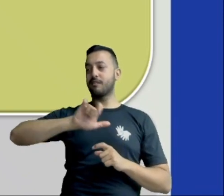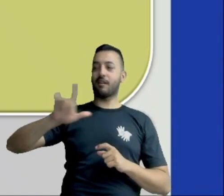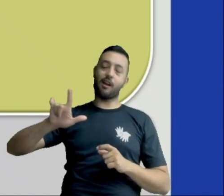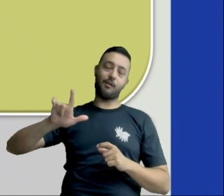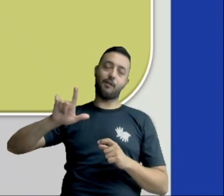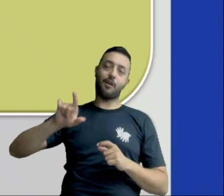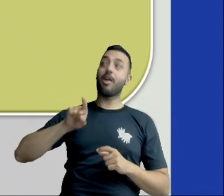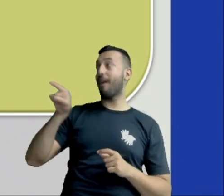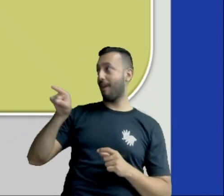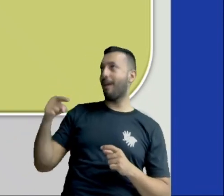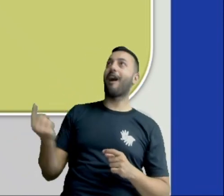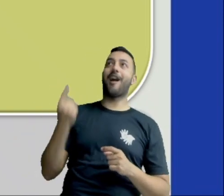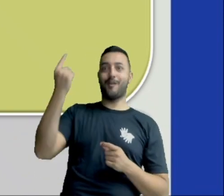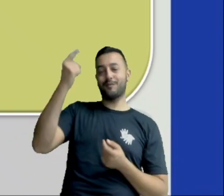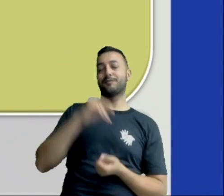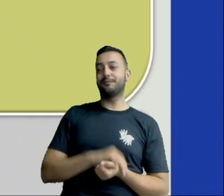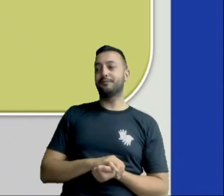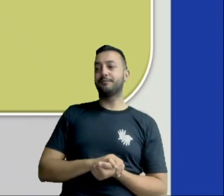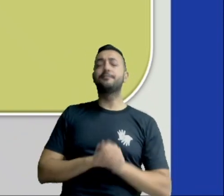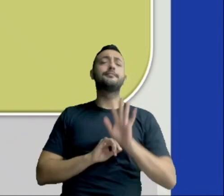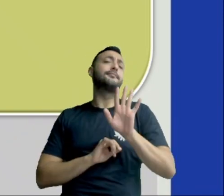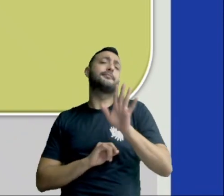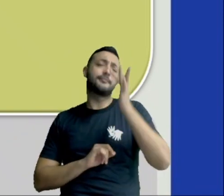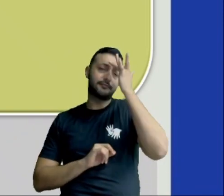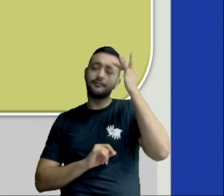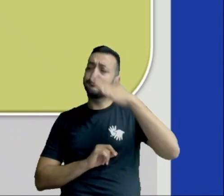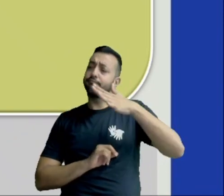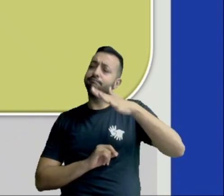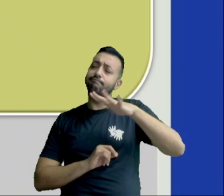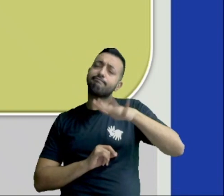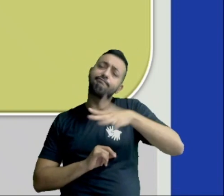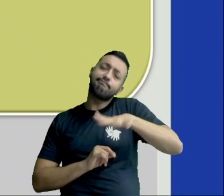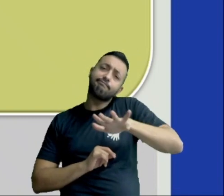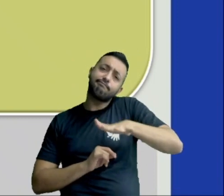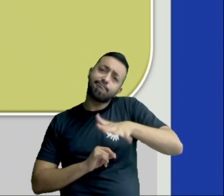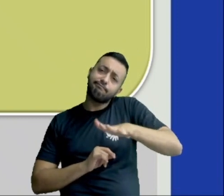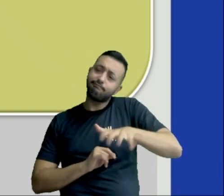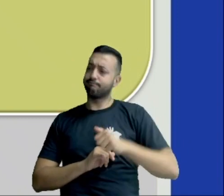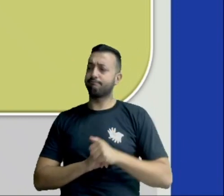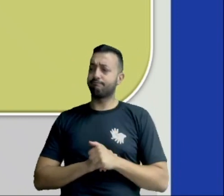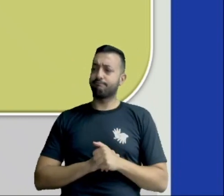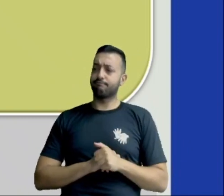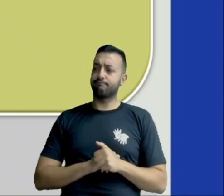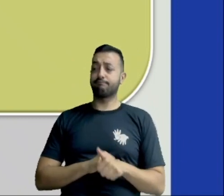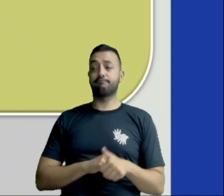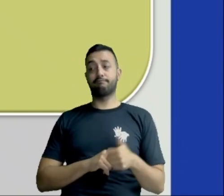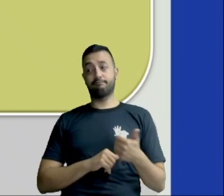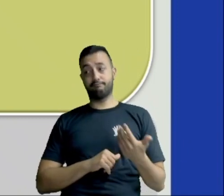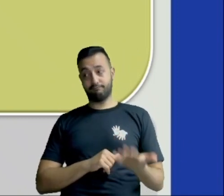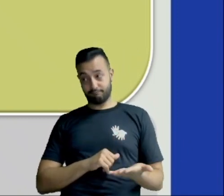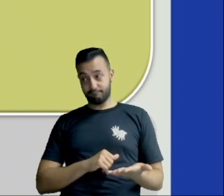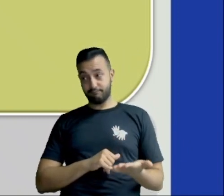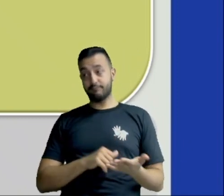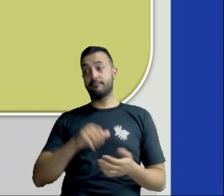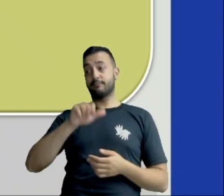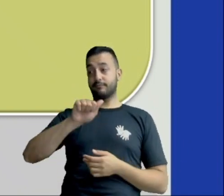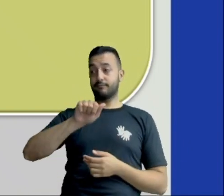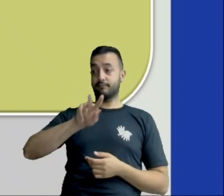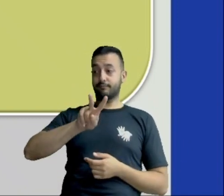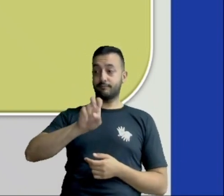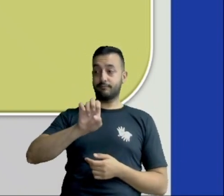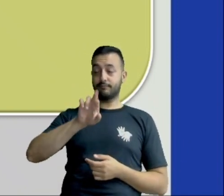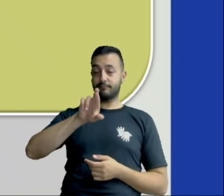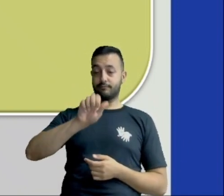alto. Agora, para saber uma estatura mediana, para dizer que é mediano, então,